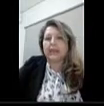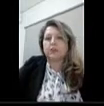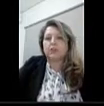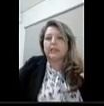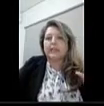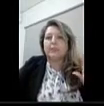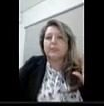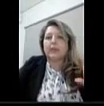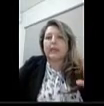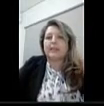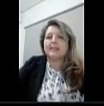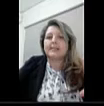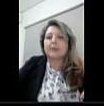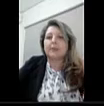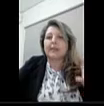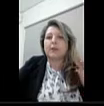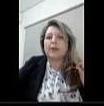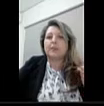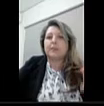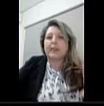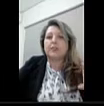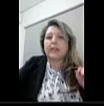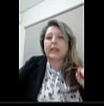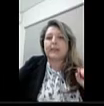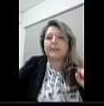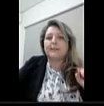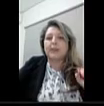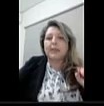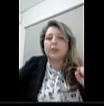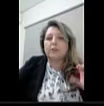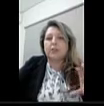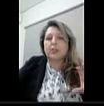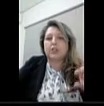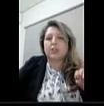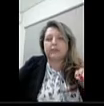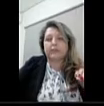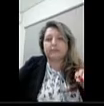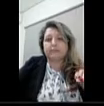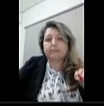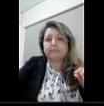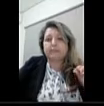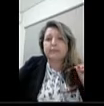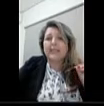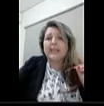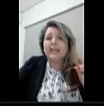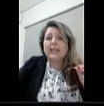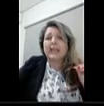dificuldade. Então, procurar sempre uma linguagem bem direta e objetiva.